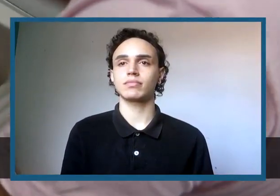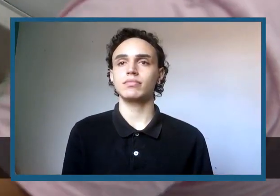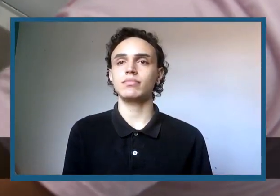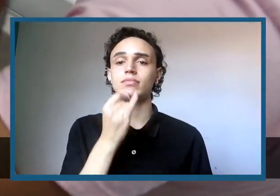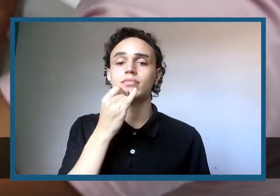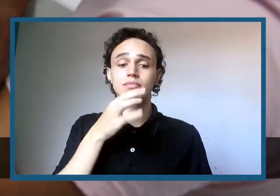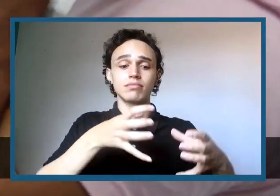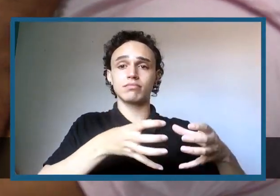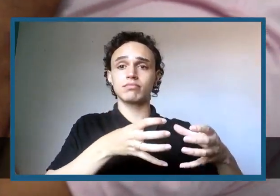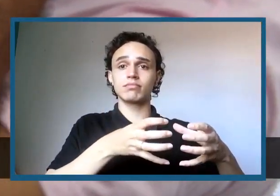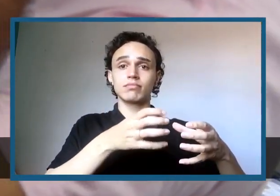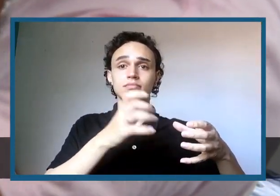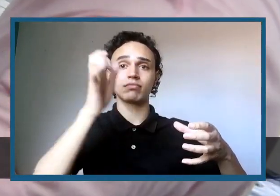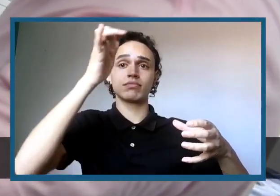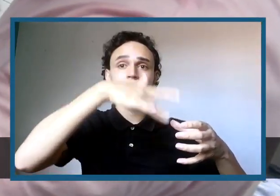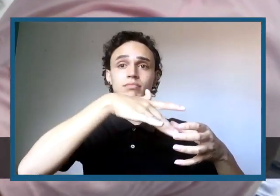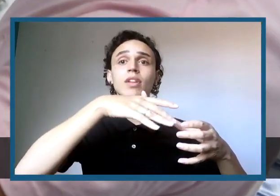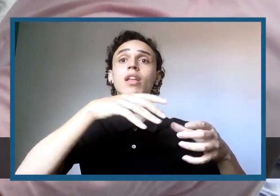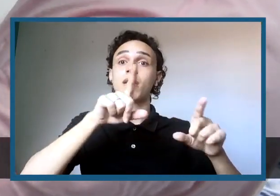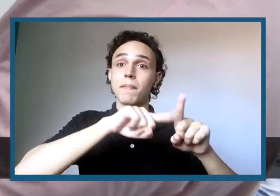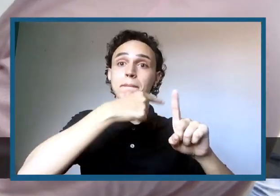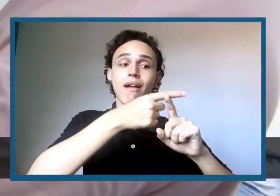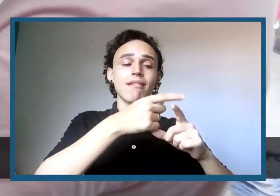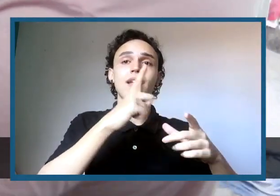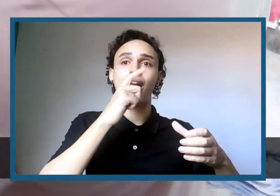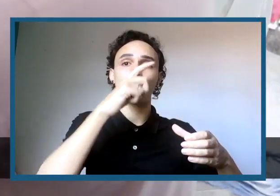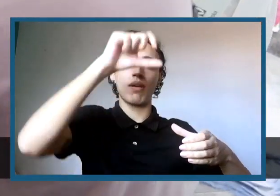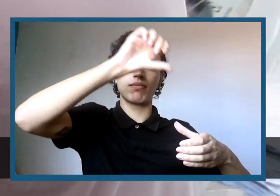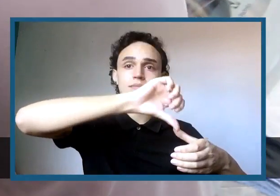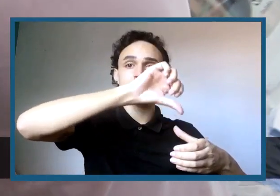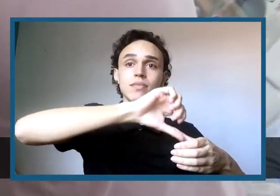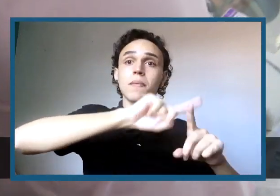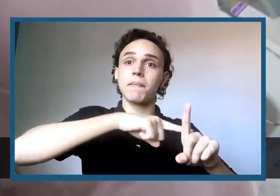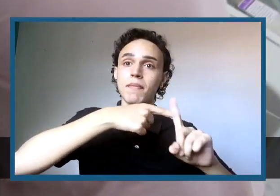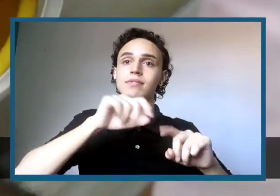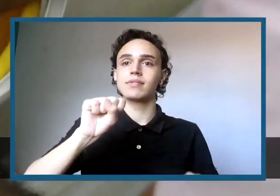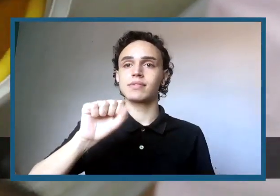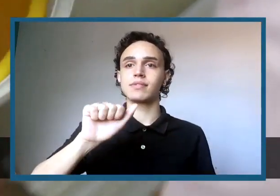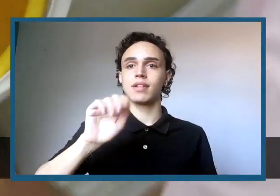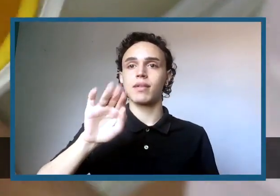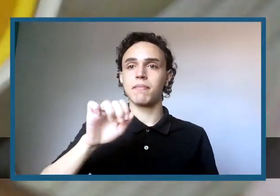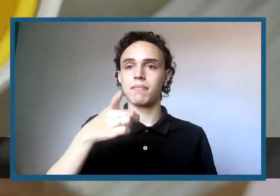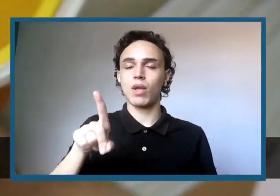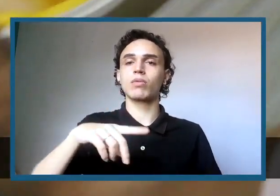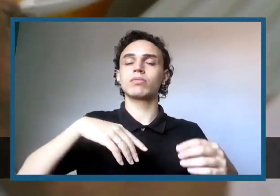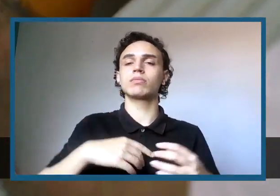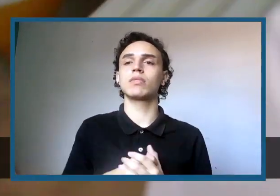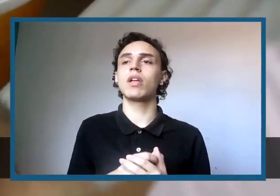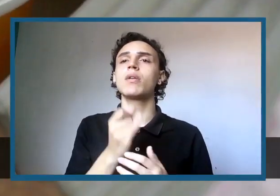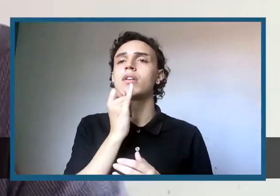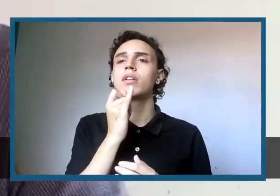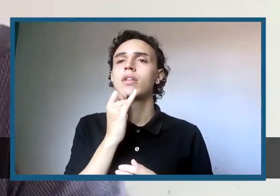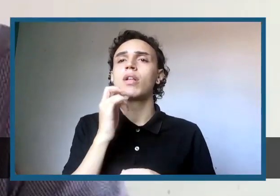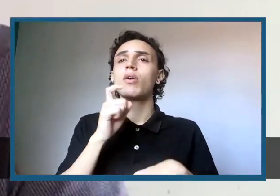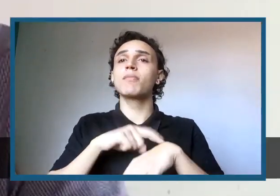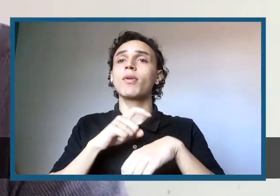recipiente, coloco água lá dentro e diluo ao mesmo tempo com sabão. Quando a gente coloca para